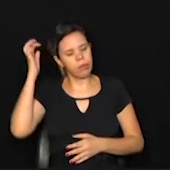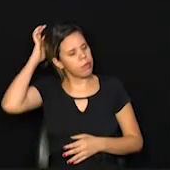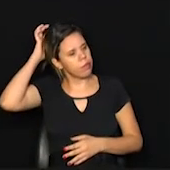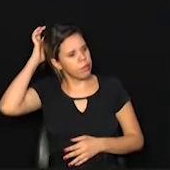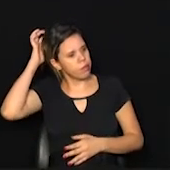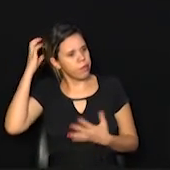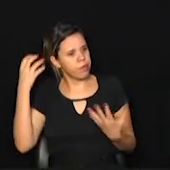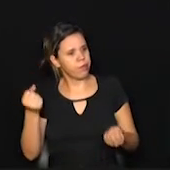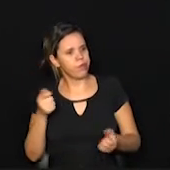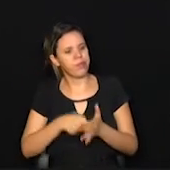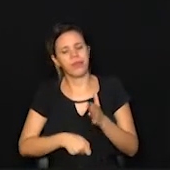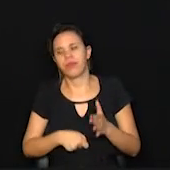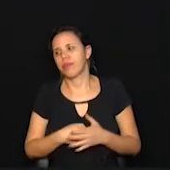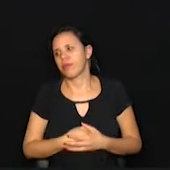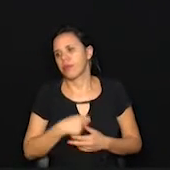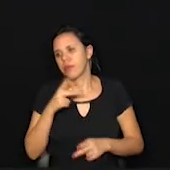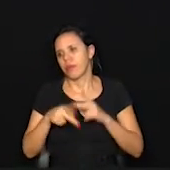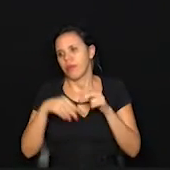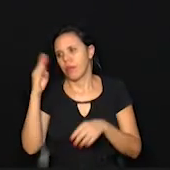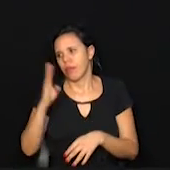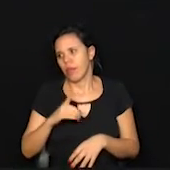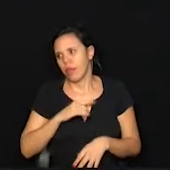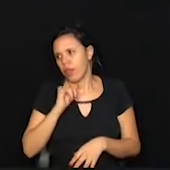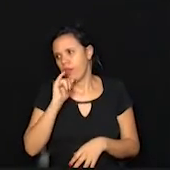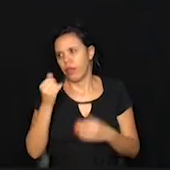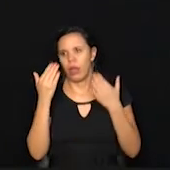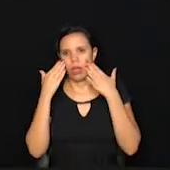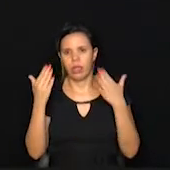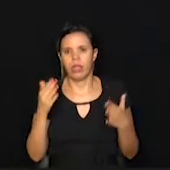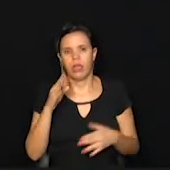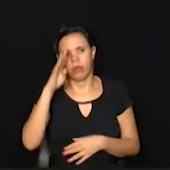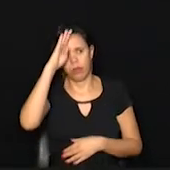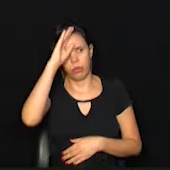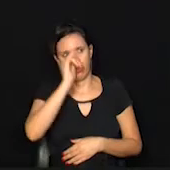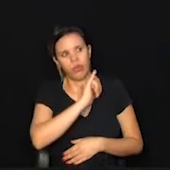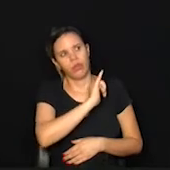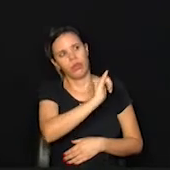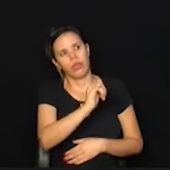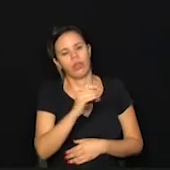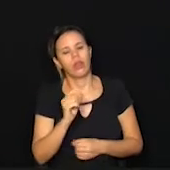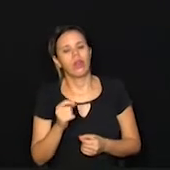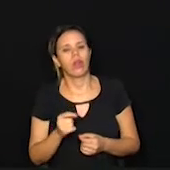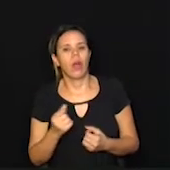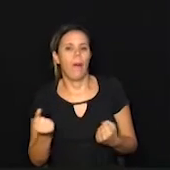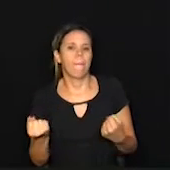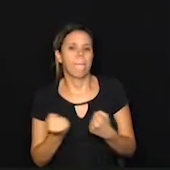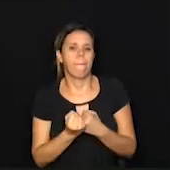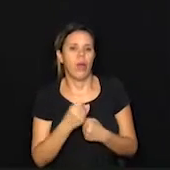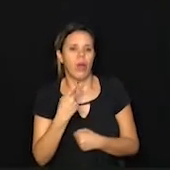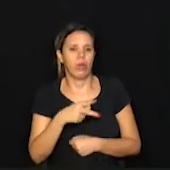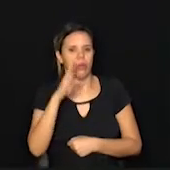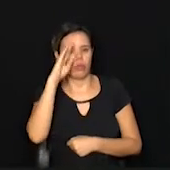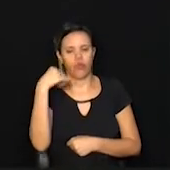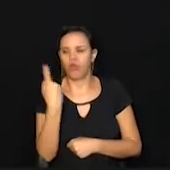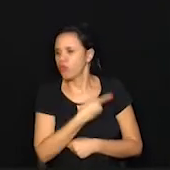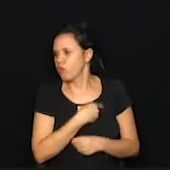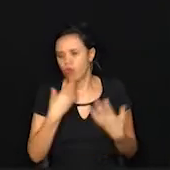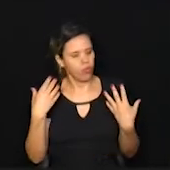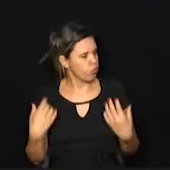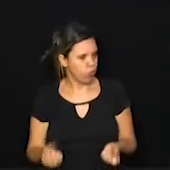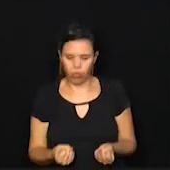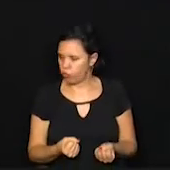resistir o povo brasileiro tem que dizer claramente que o bolsonaro e para quem o apoia que nós não